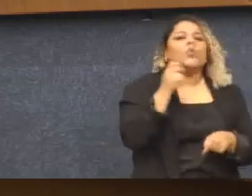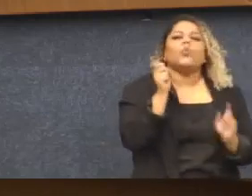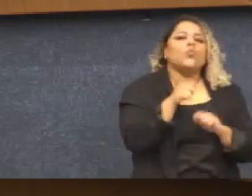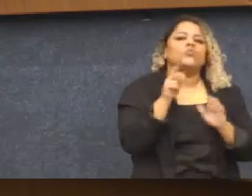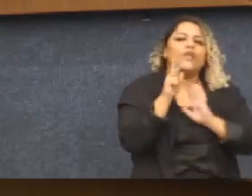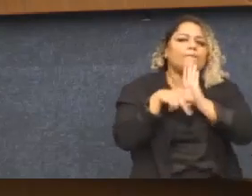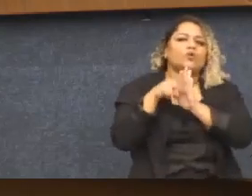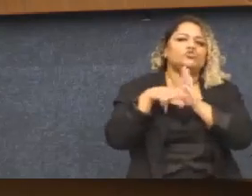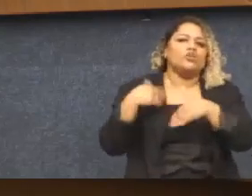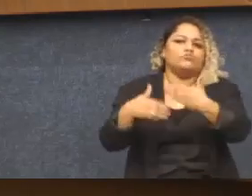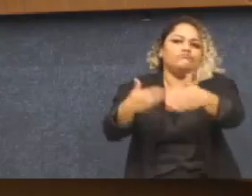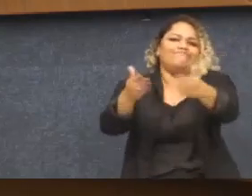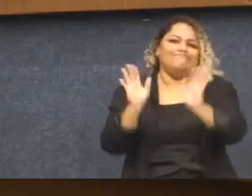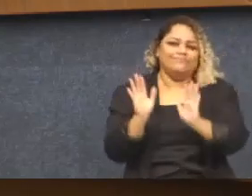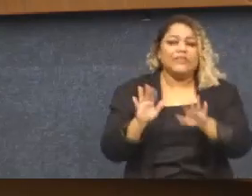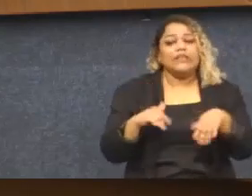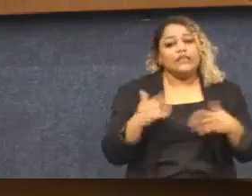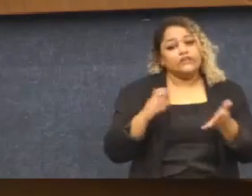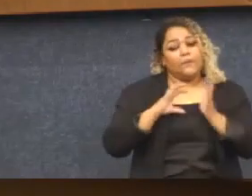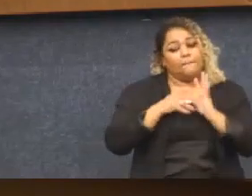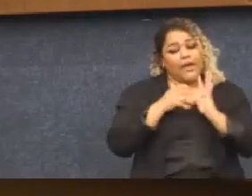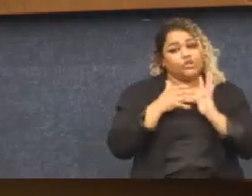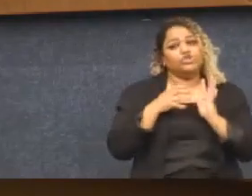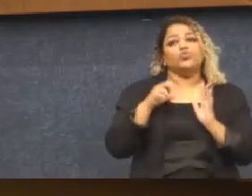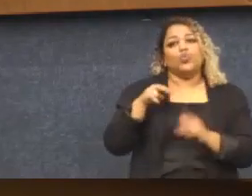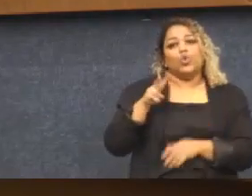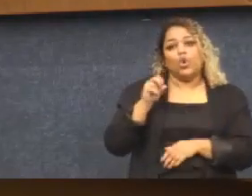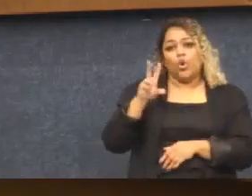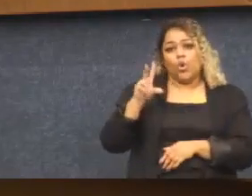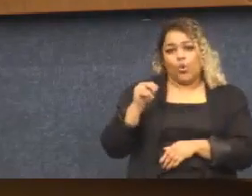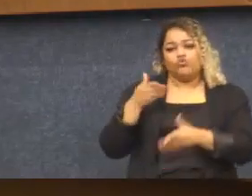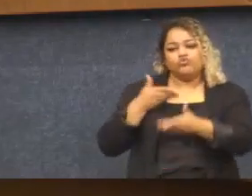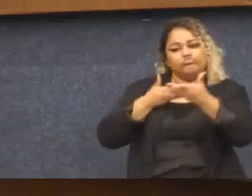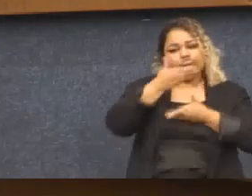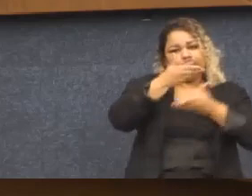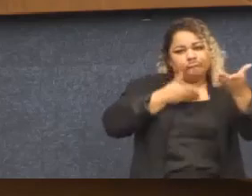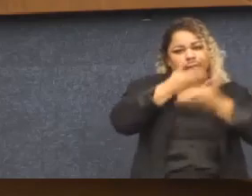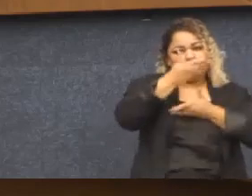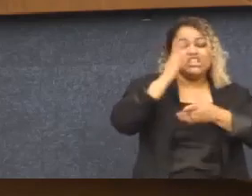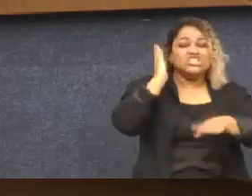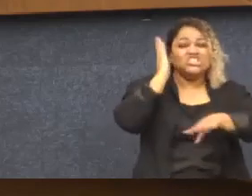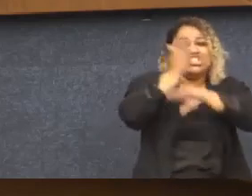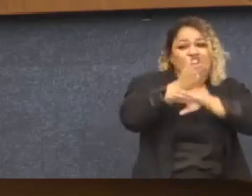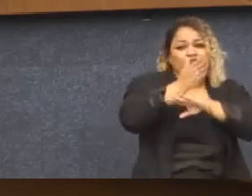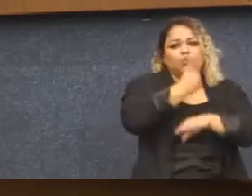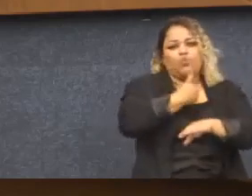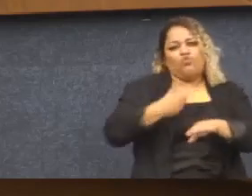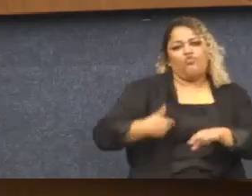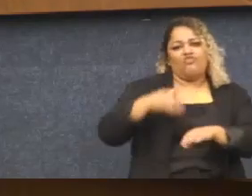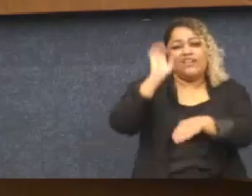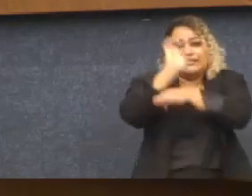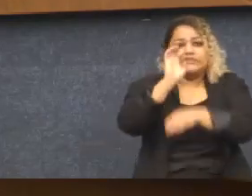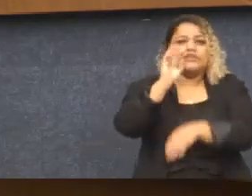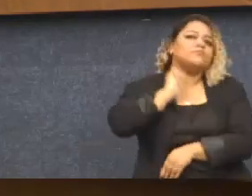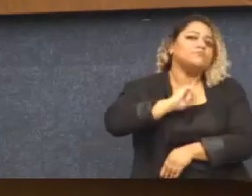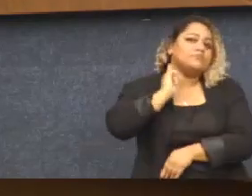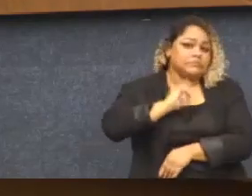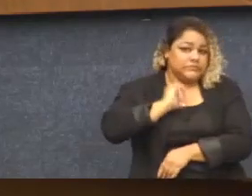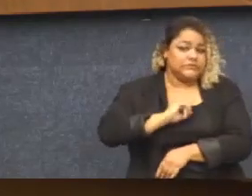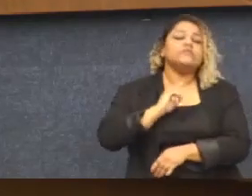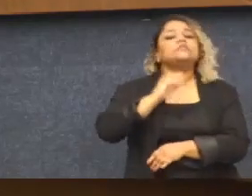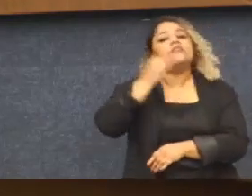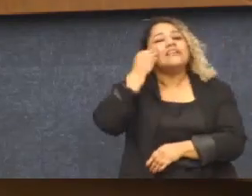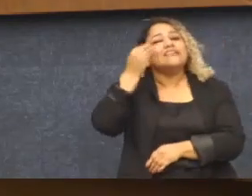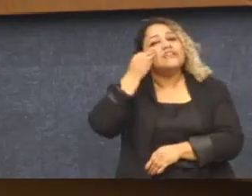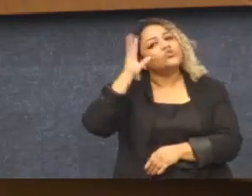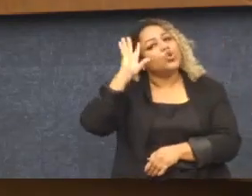assim, o Partido Novo, fazendo uma articulação direta com o governo do Estado de Minas Gerais, foi criando soluções para essa